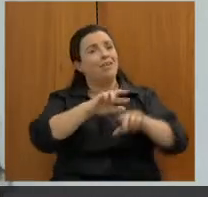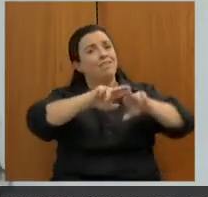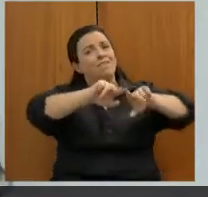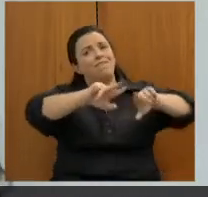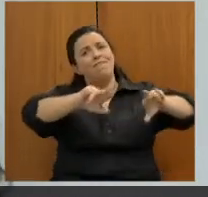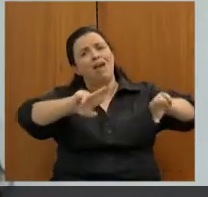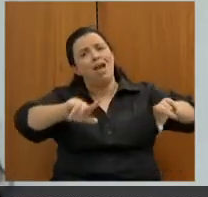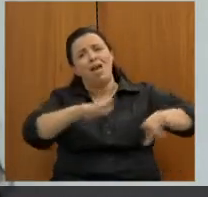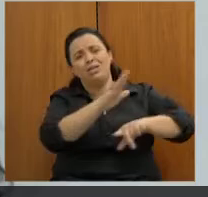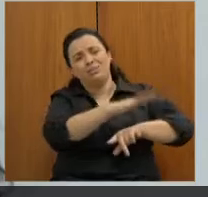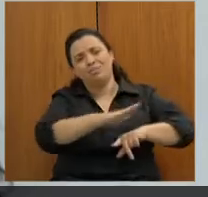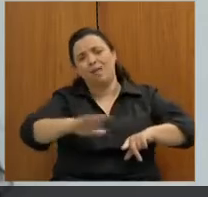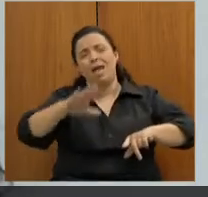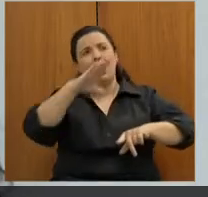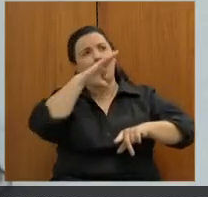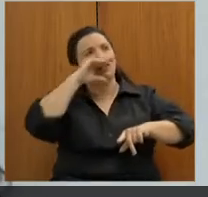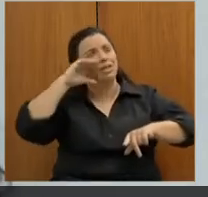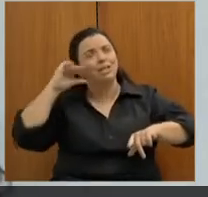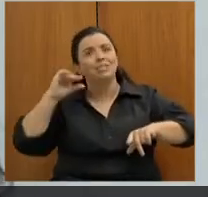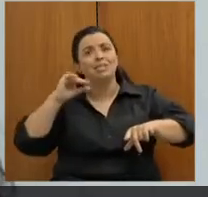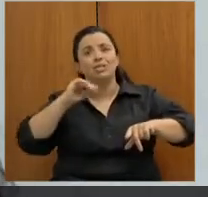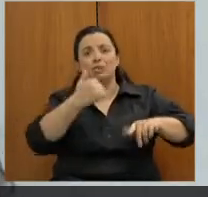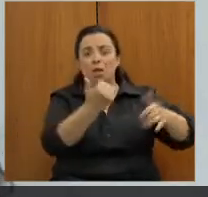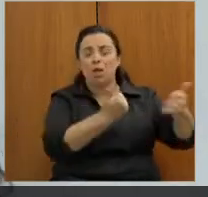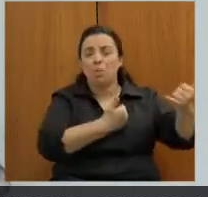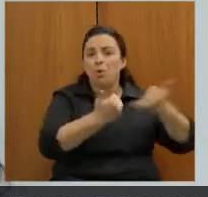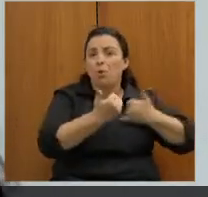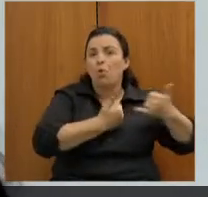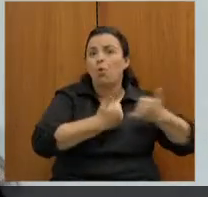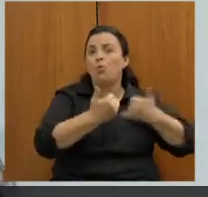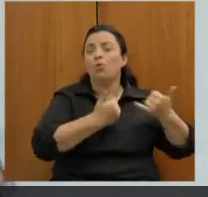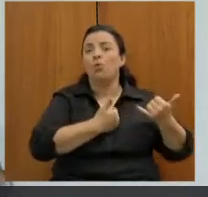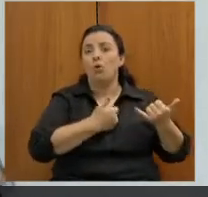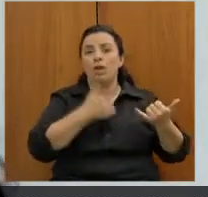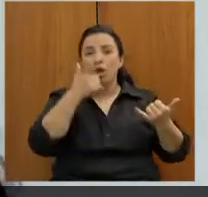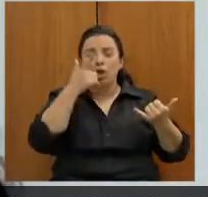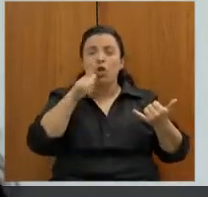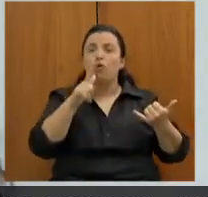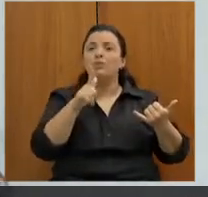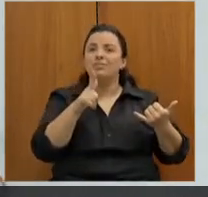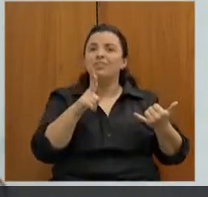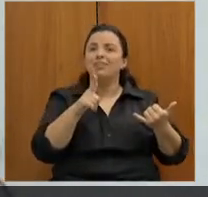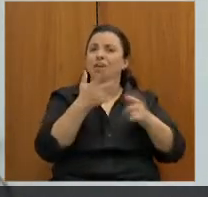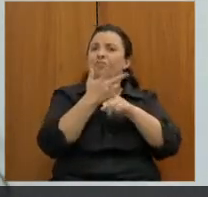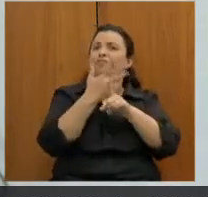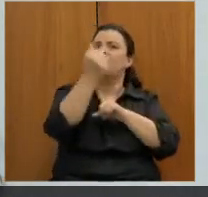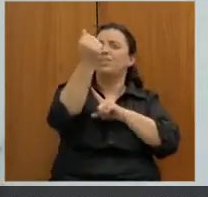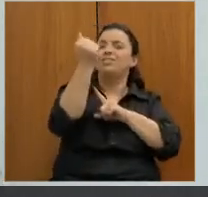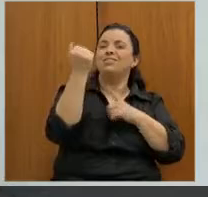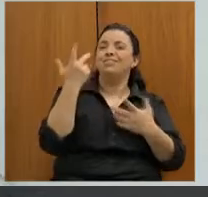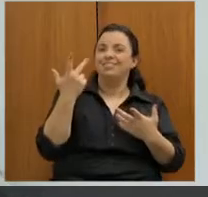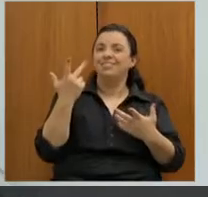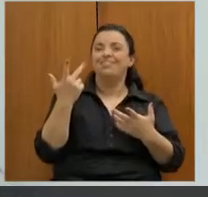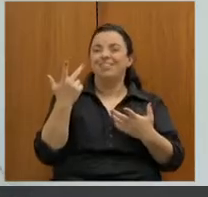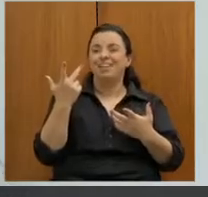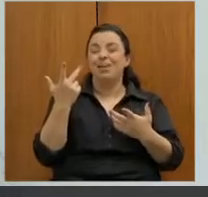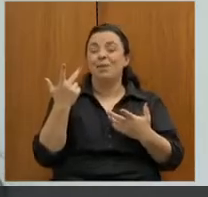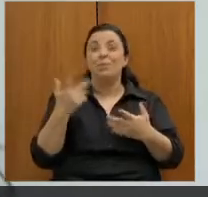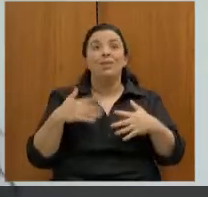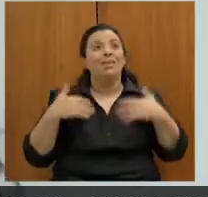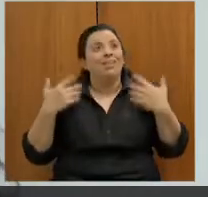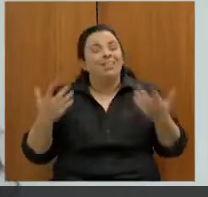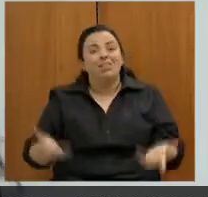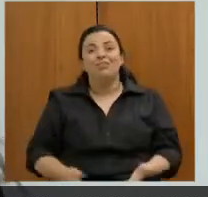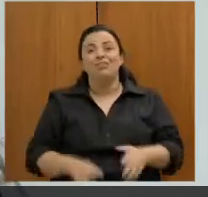de pessoas que conseguiram adolescentes conseguiram né enfim Então são